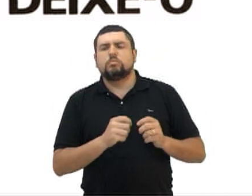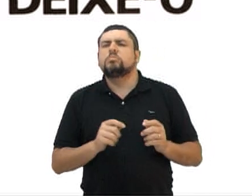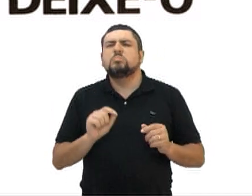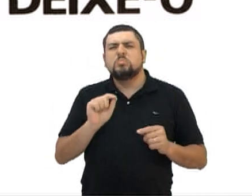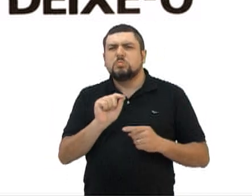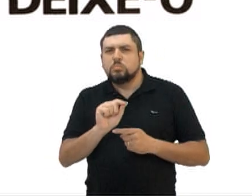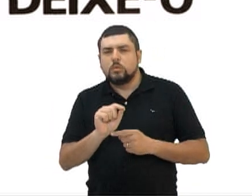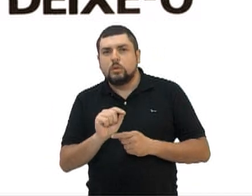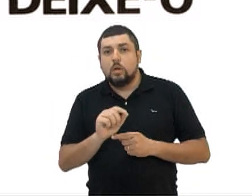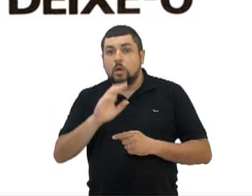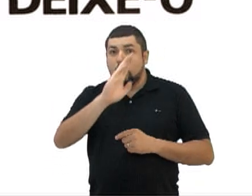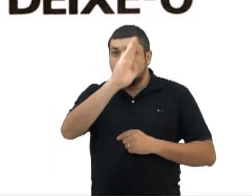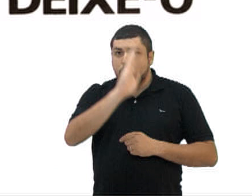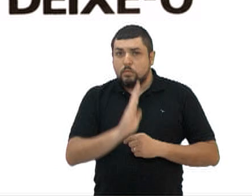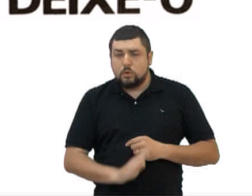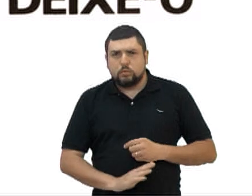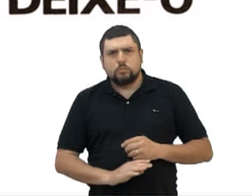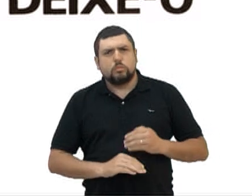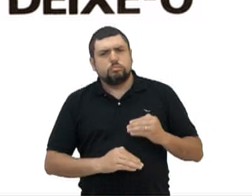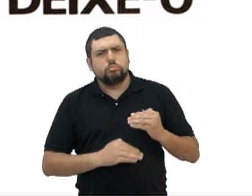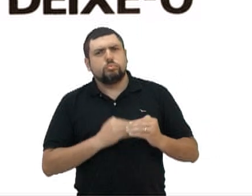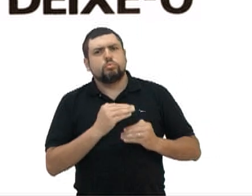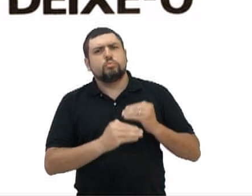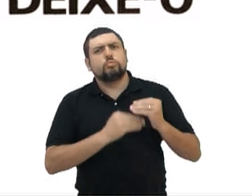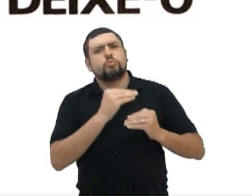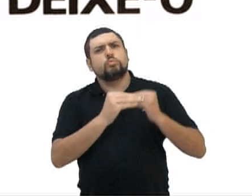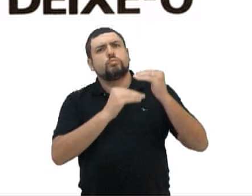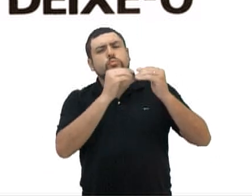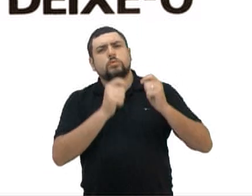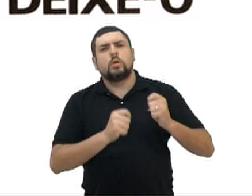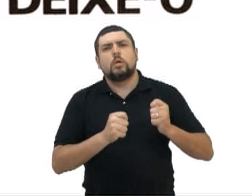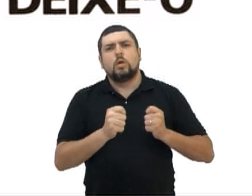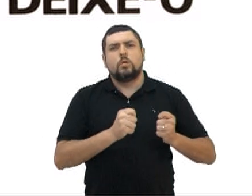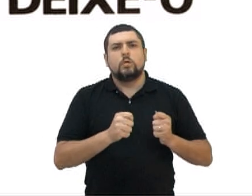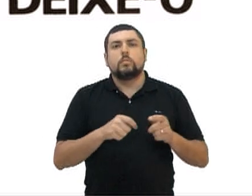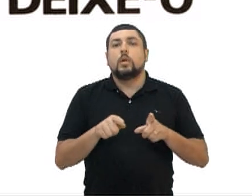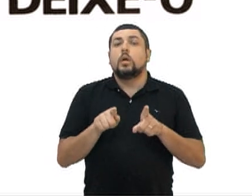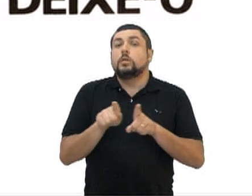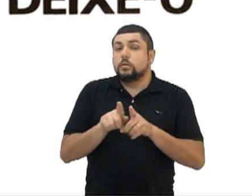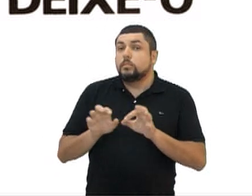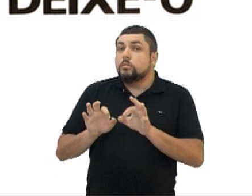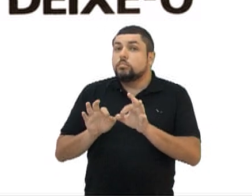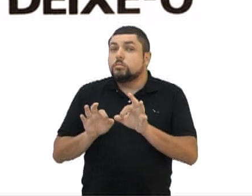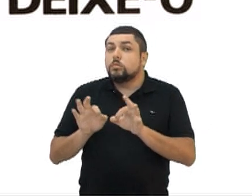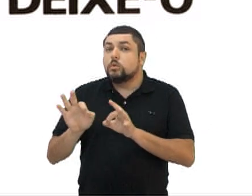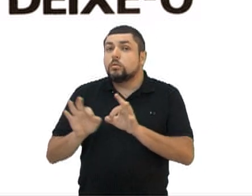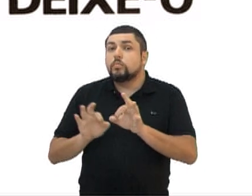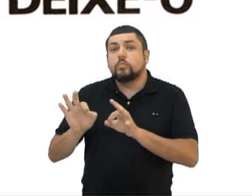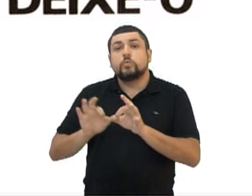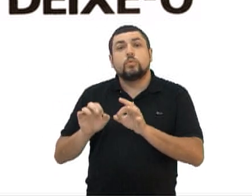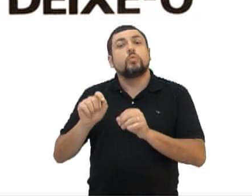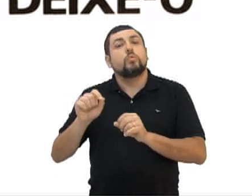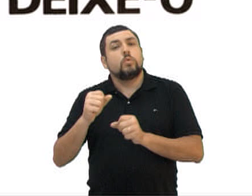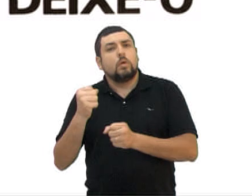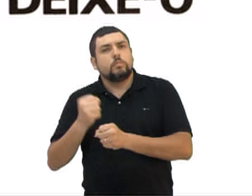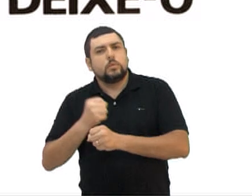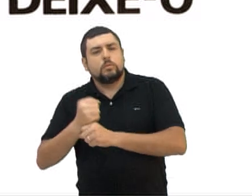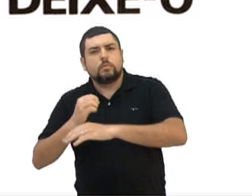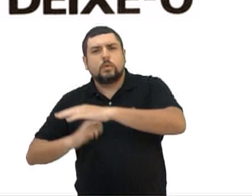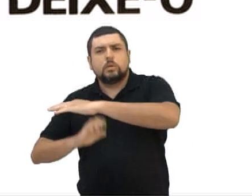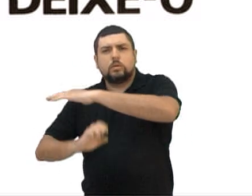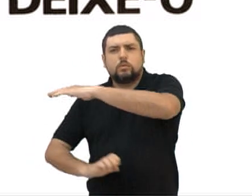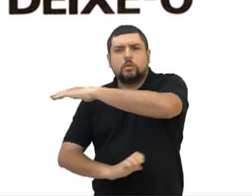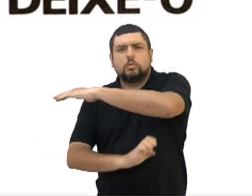ter altos índices de crescimento econômico e também começou a ter projetos de grandes obras de infraestrutura